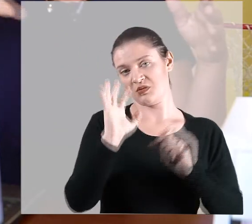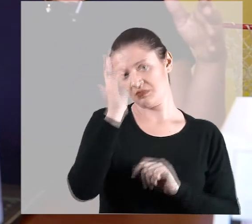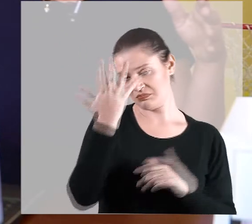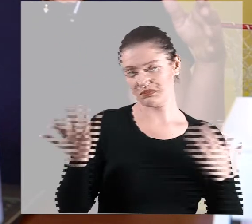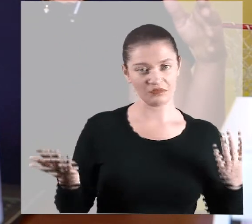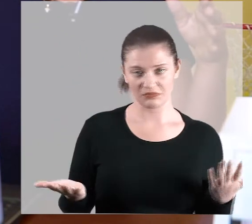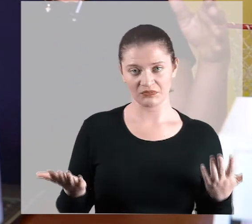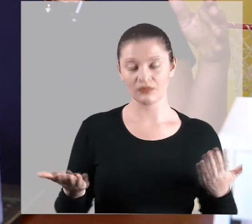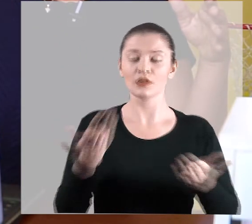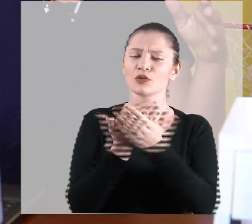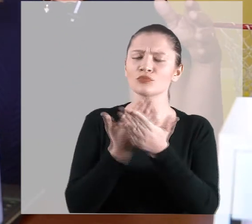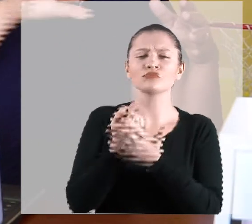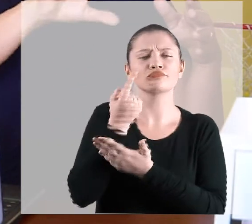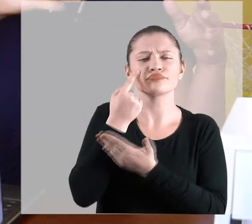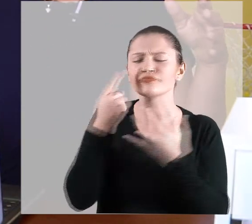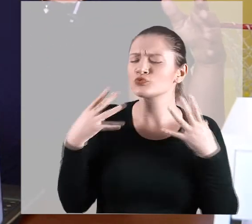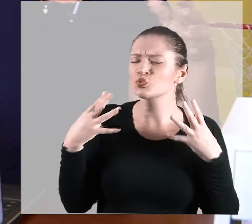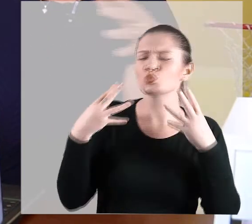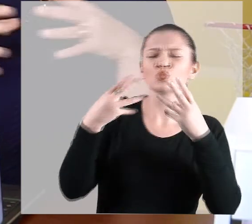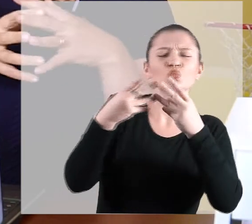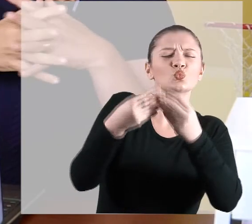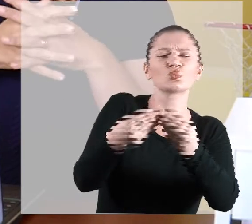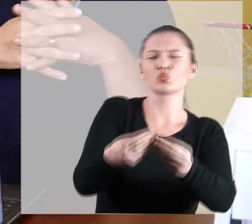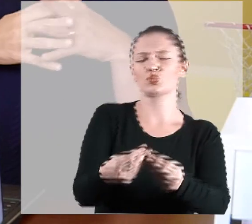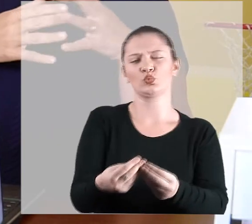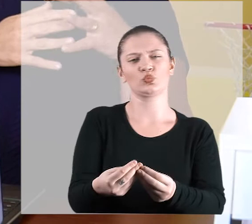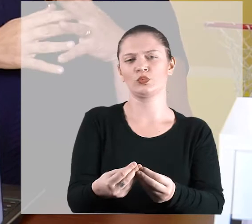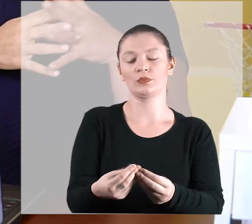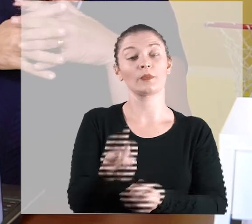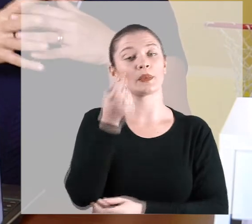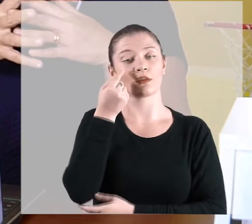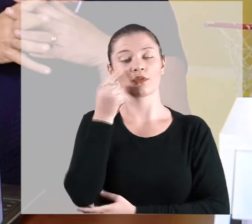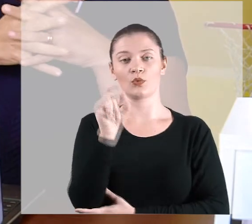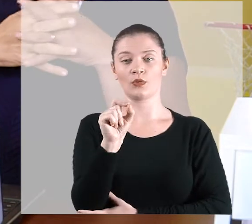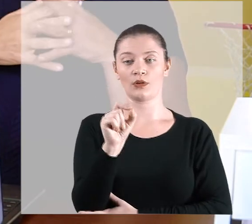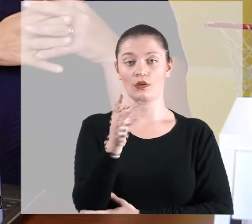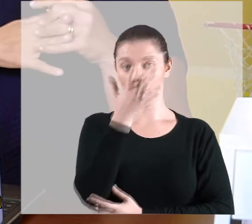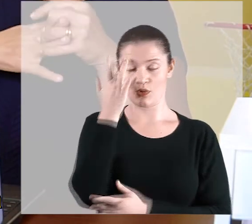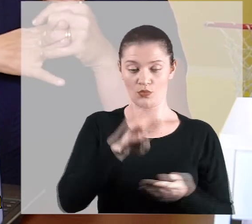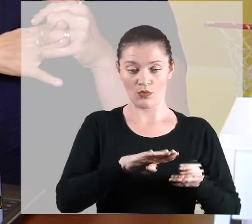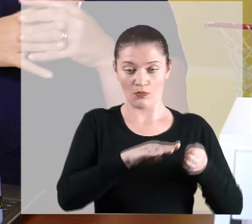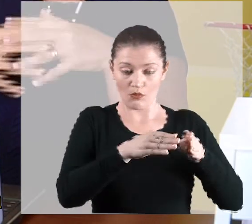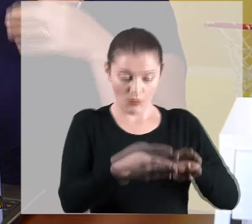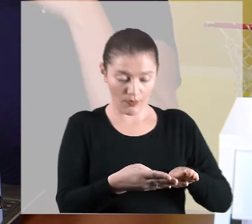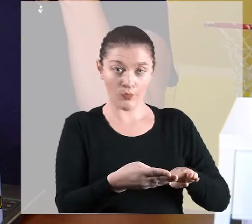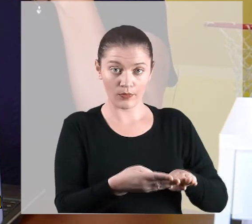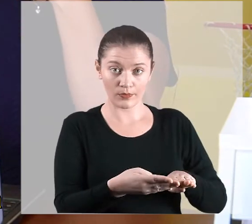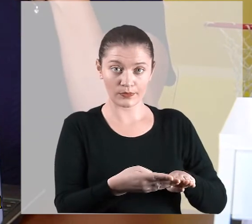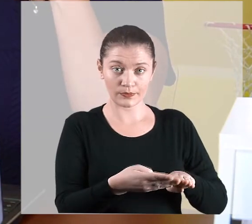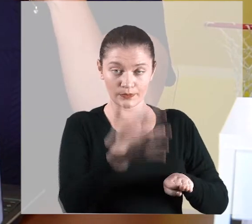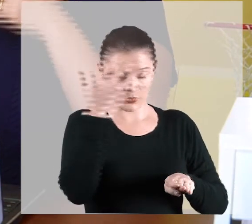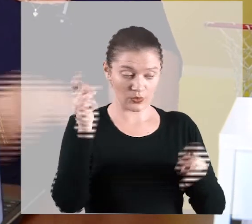estudo ele viu tudo, né? Todos os desfechos. Ele viu que a mortalidade nas pessoas que fizeram